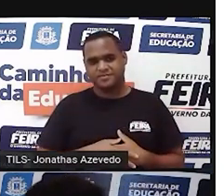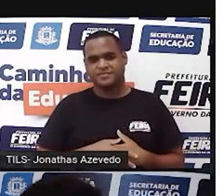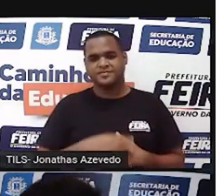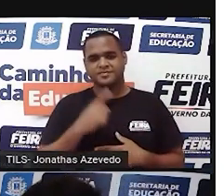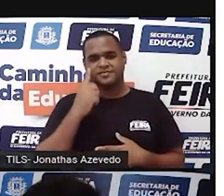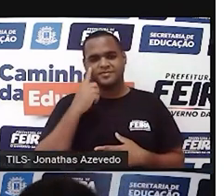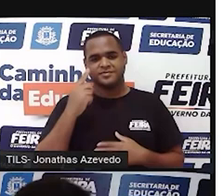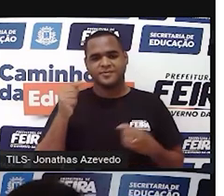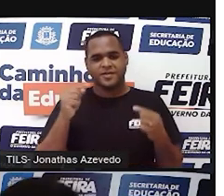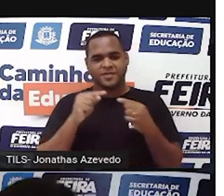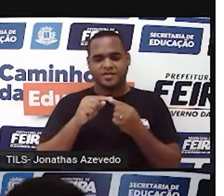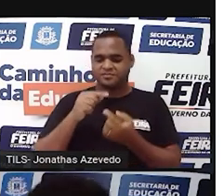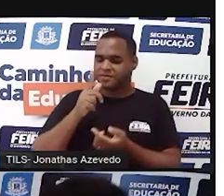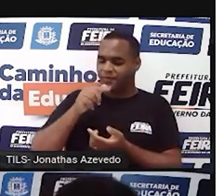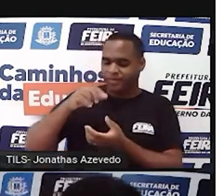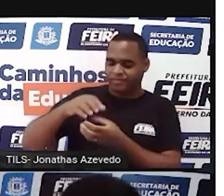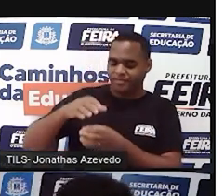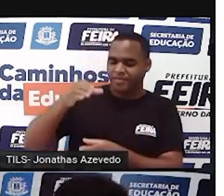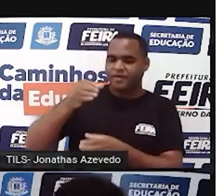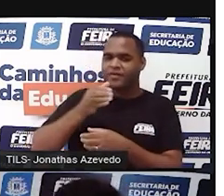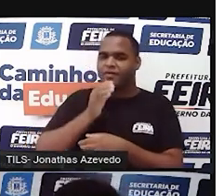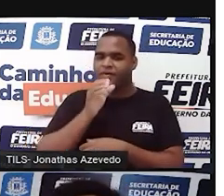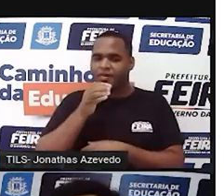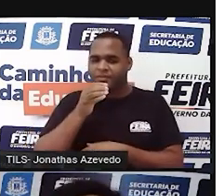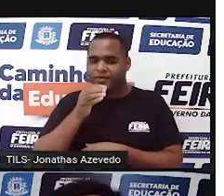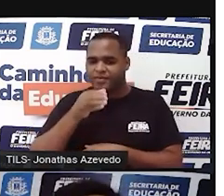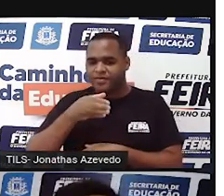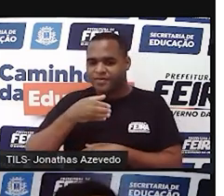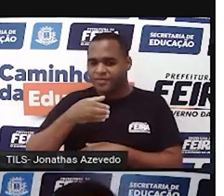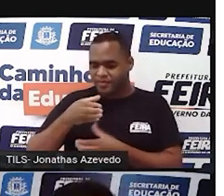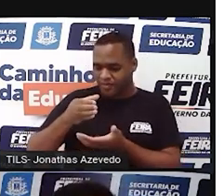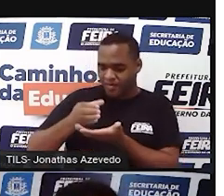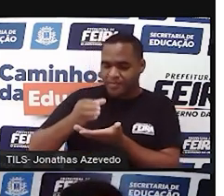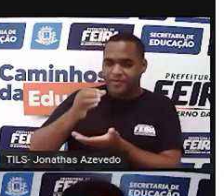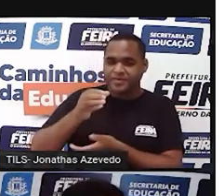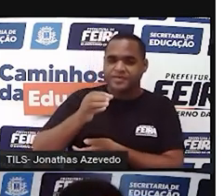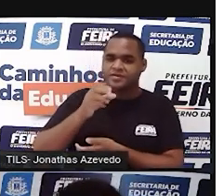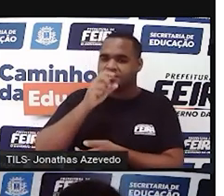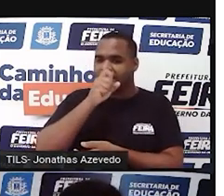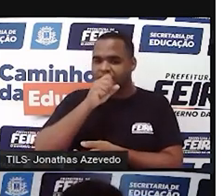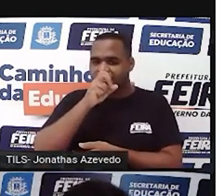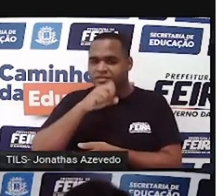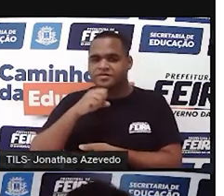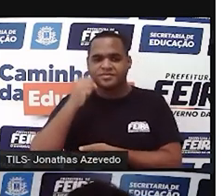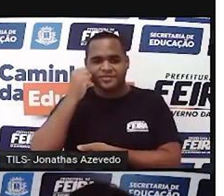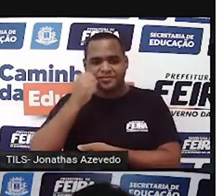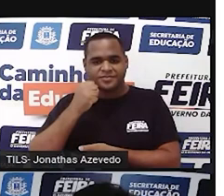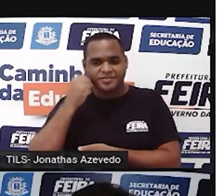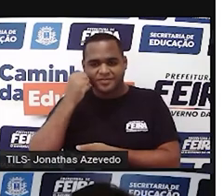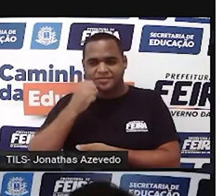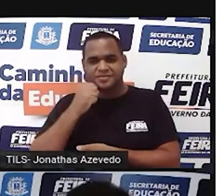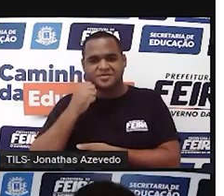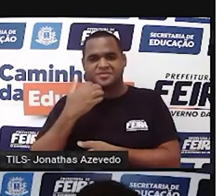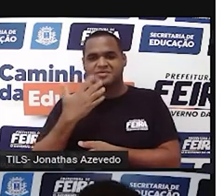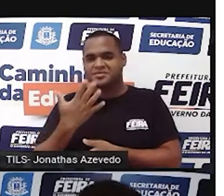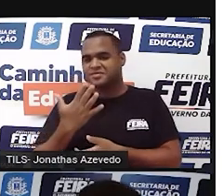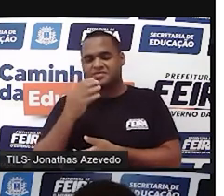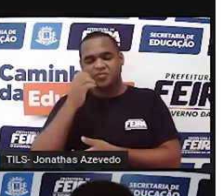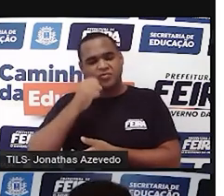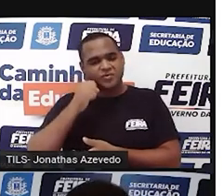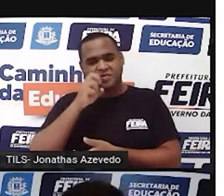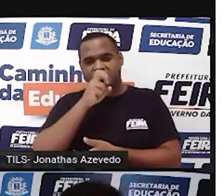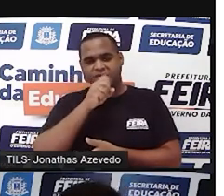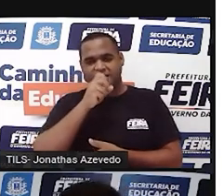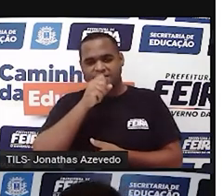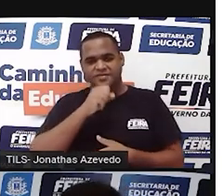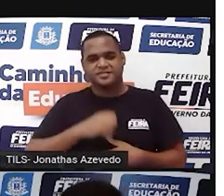de medida mais adequada para um copinho de suco de laranja, por exemplo, né? Copinho de suco de